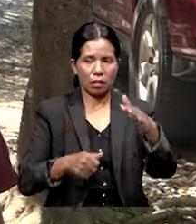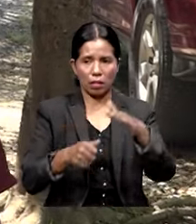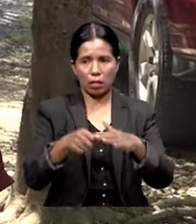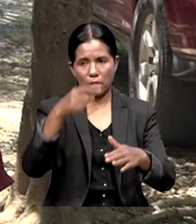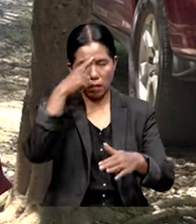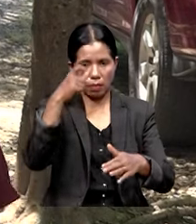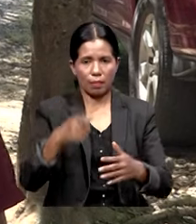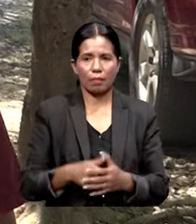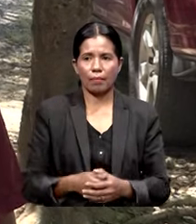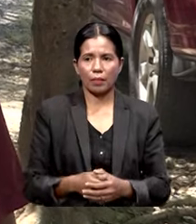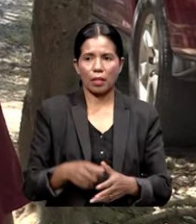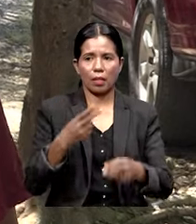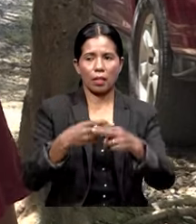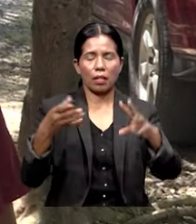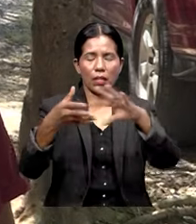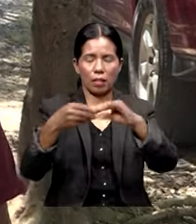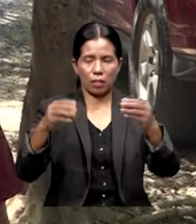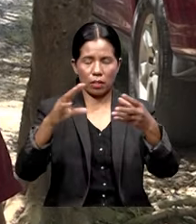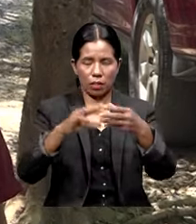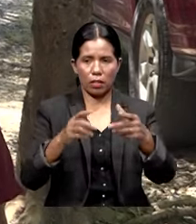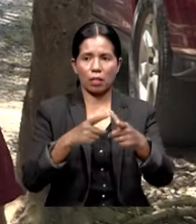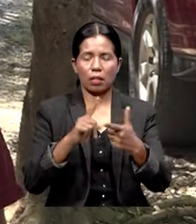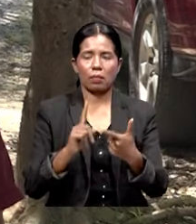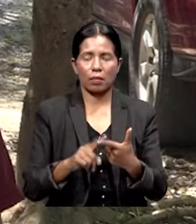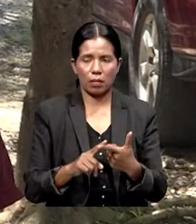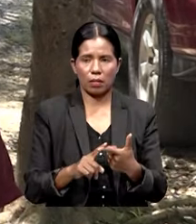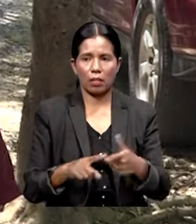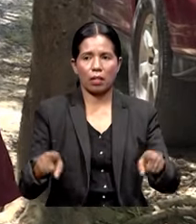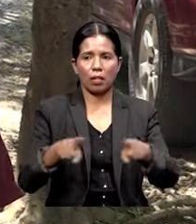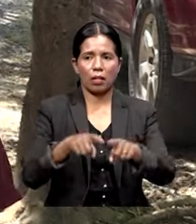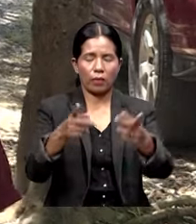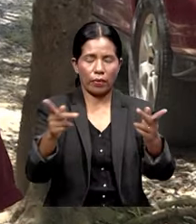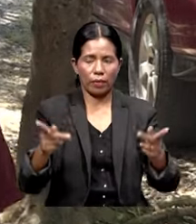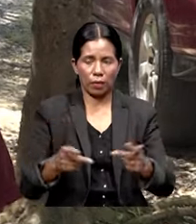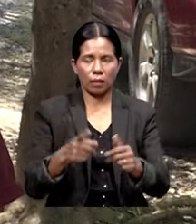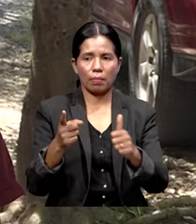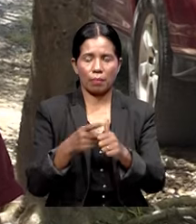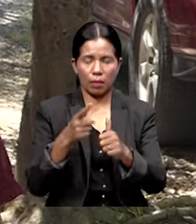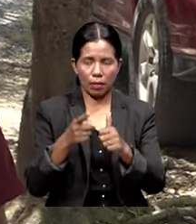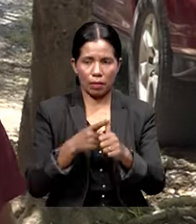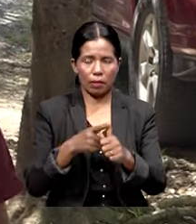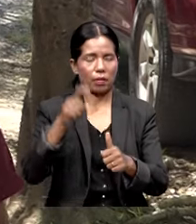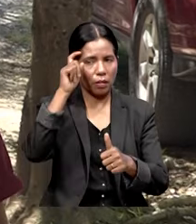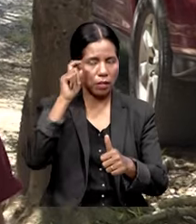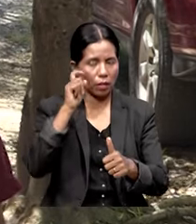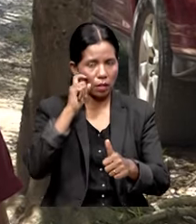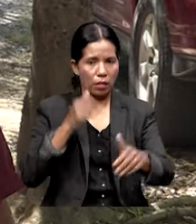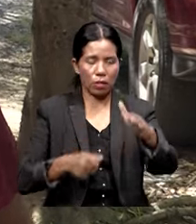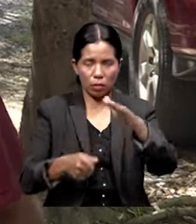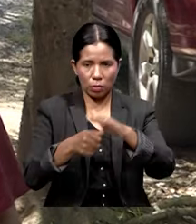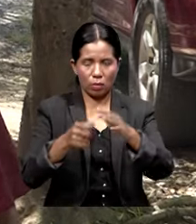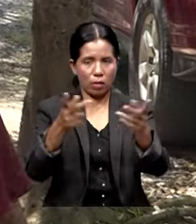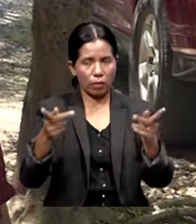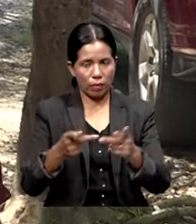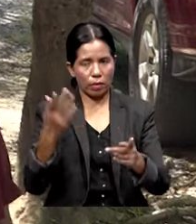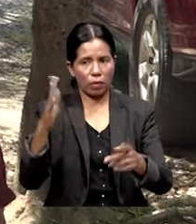né narang histórico e depois ida nemos anesan fatin ida nebe primeiro mambo superba